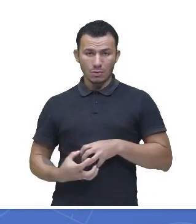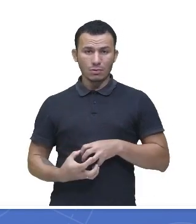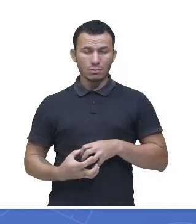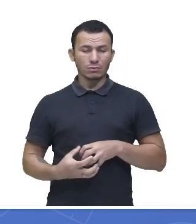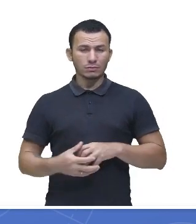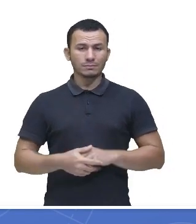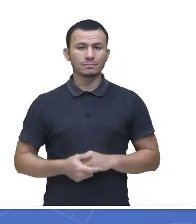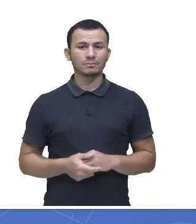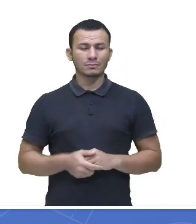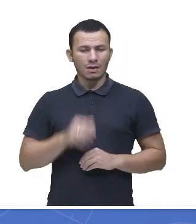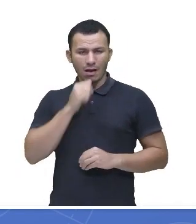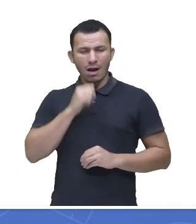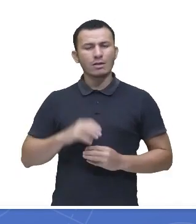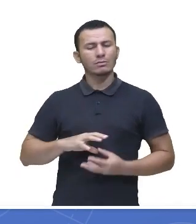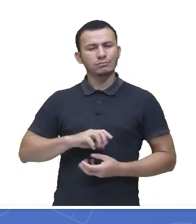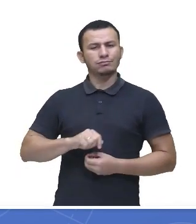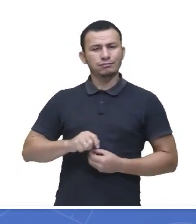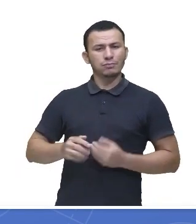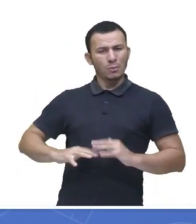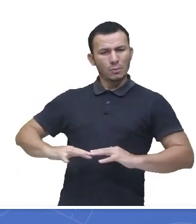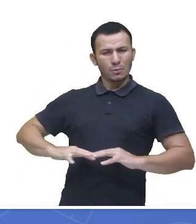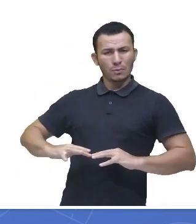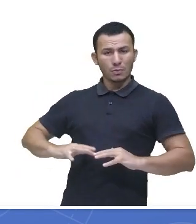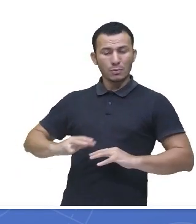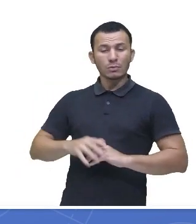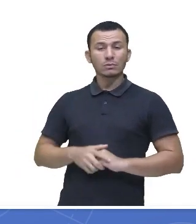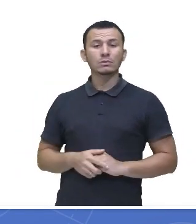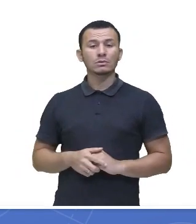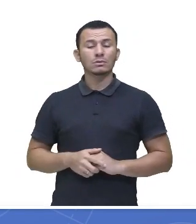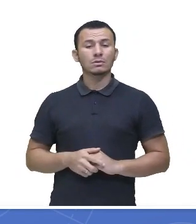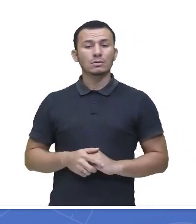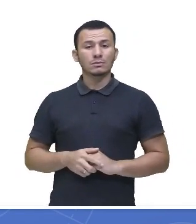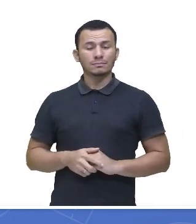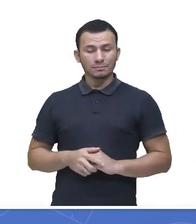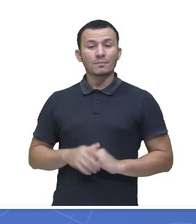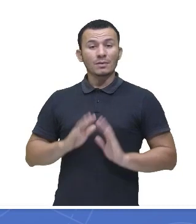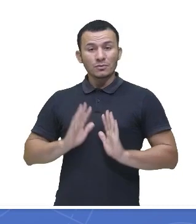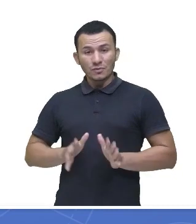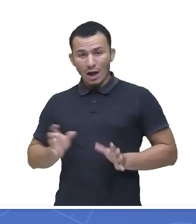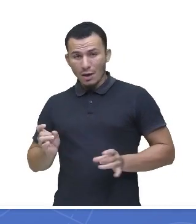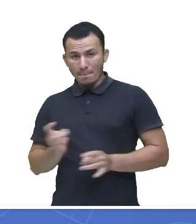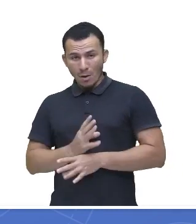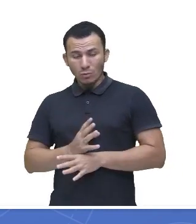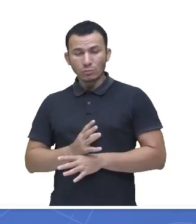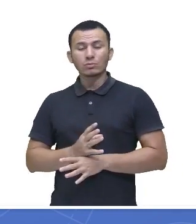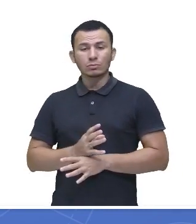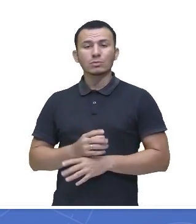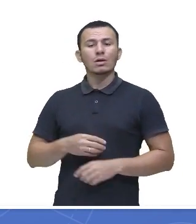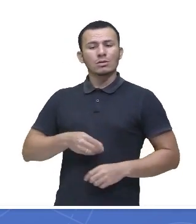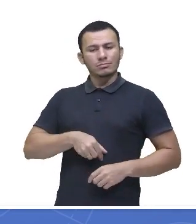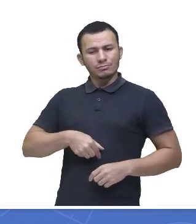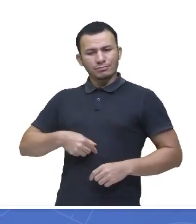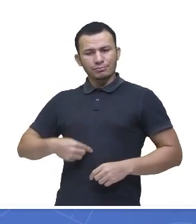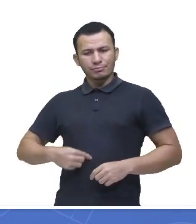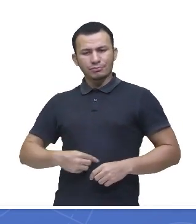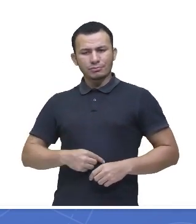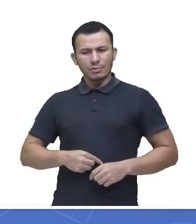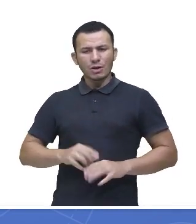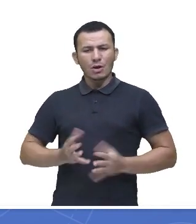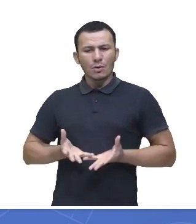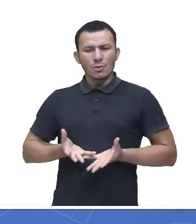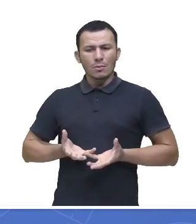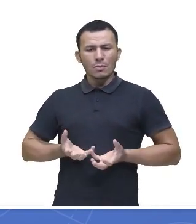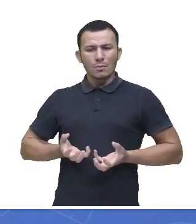vai continuar sendo digerido. E lá no intestino delgado, depois que acontecer a digestão, ele vai absorver